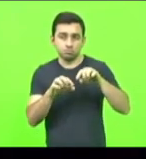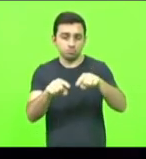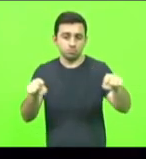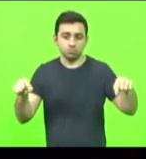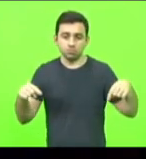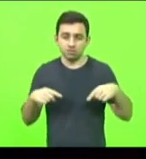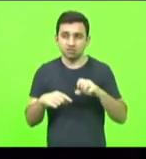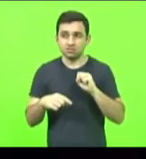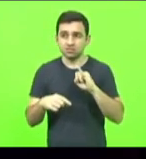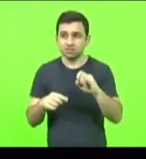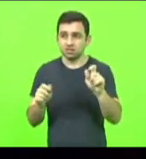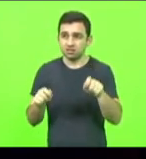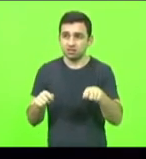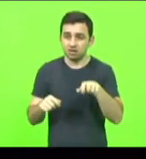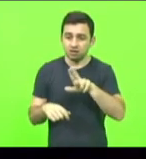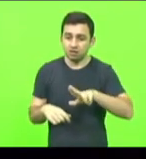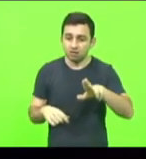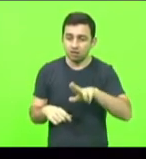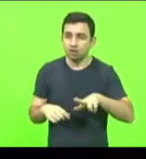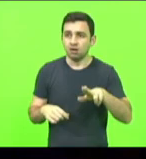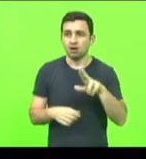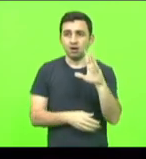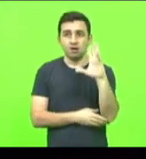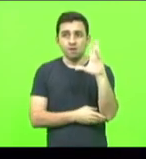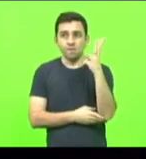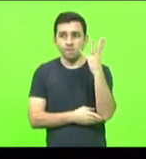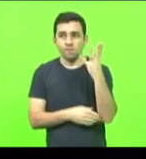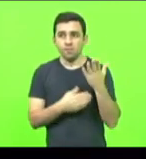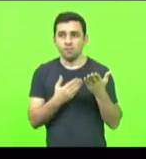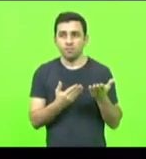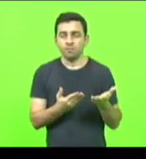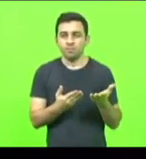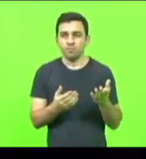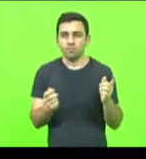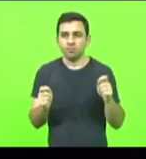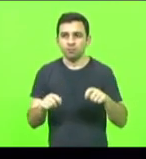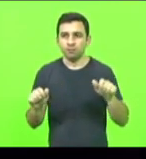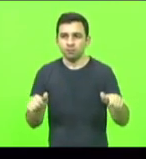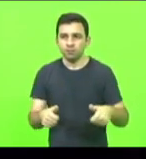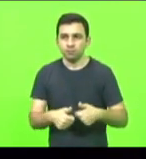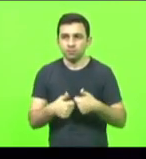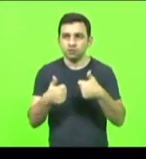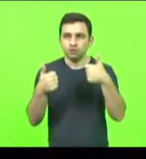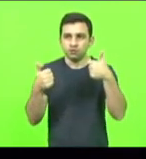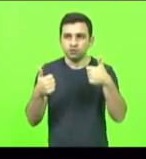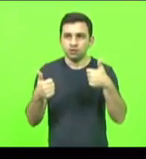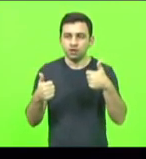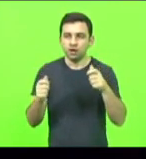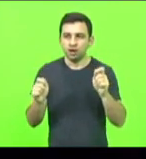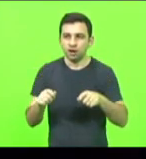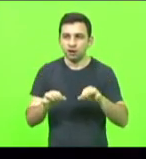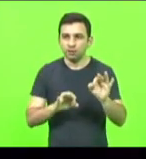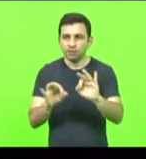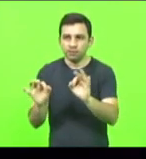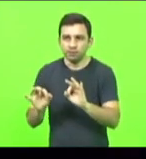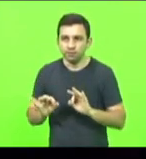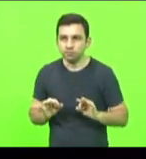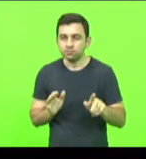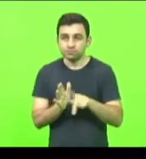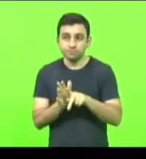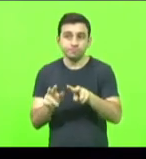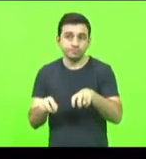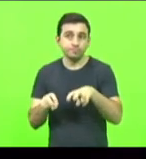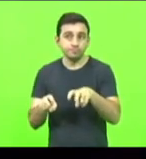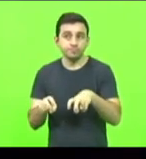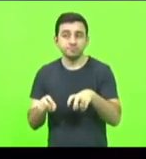uso dessa árvore, como possibilidade de melhoria, inclusive, nas benfeitorias dos agricultores,